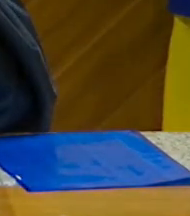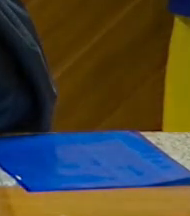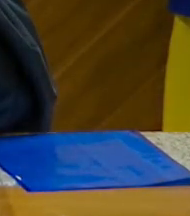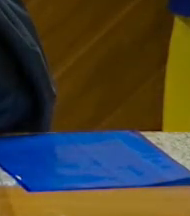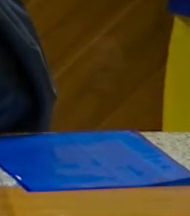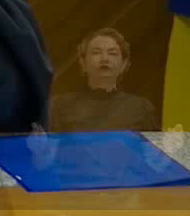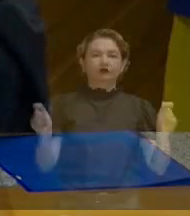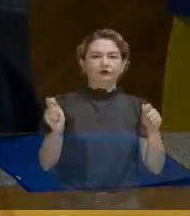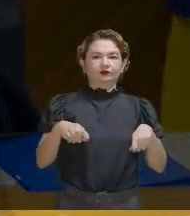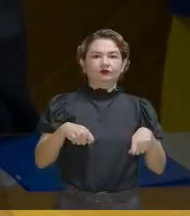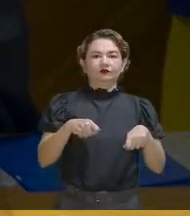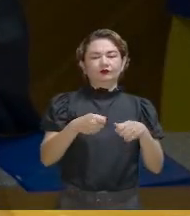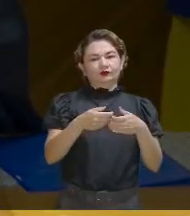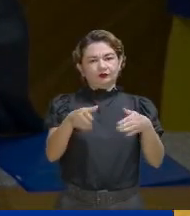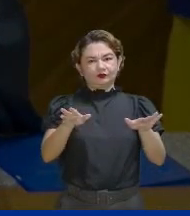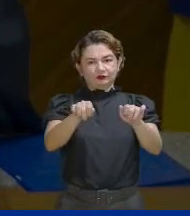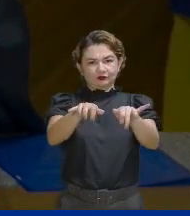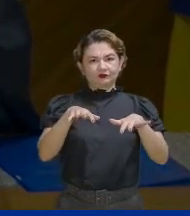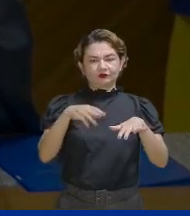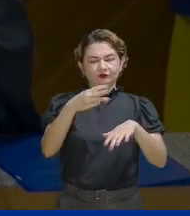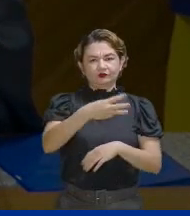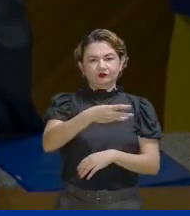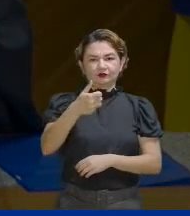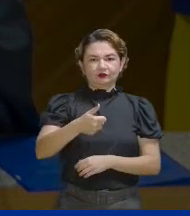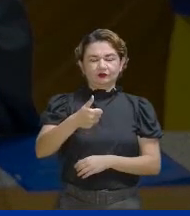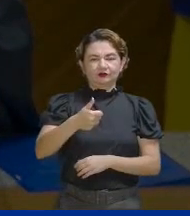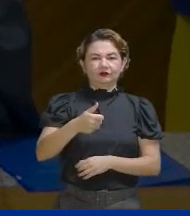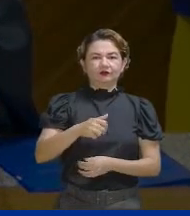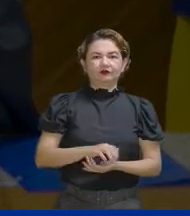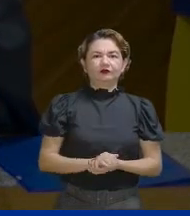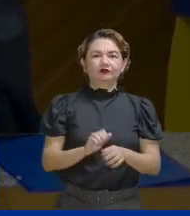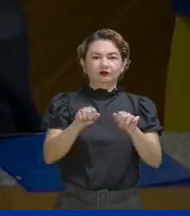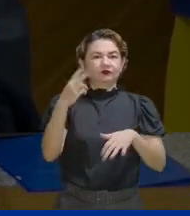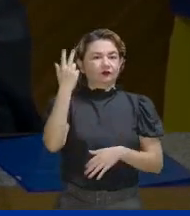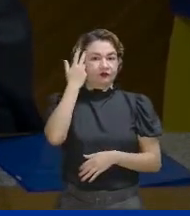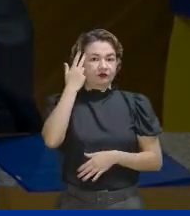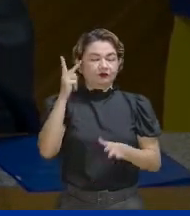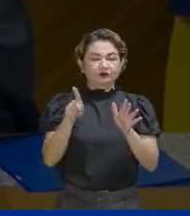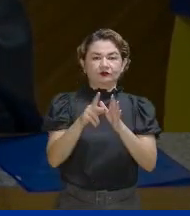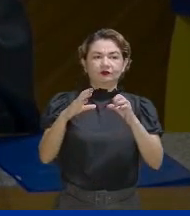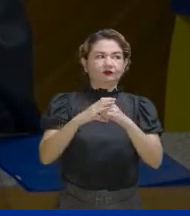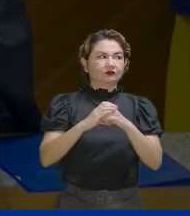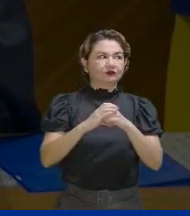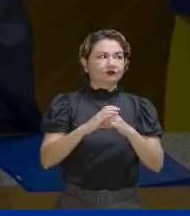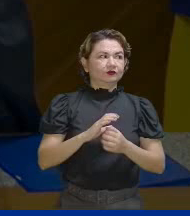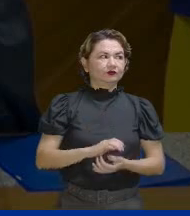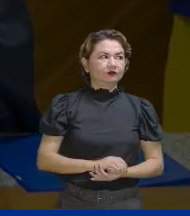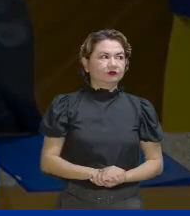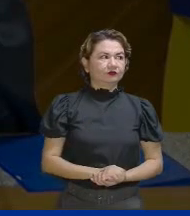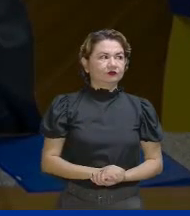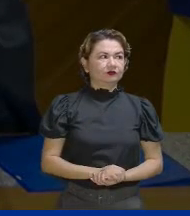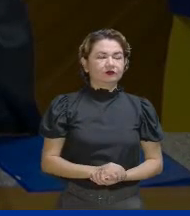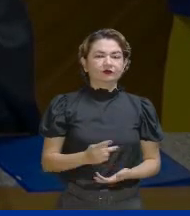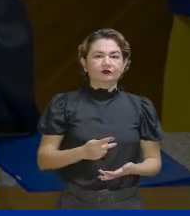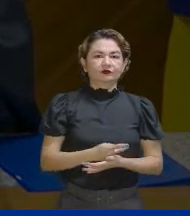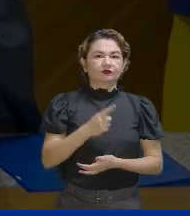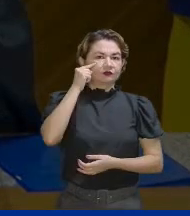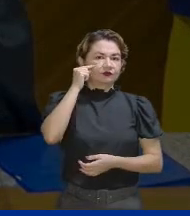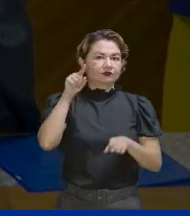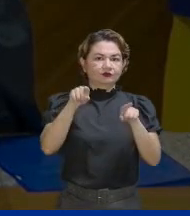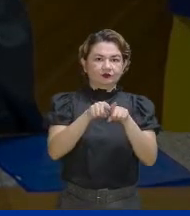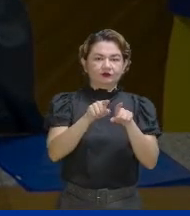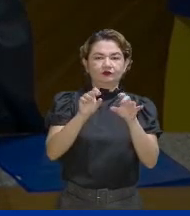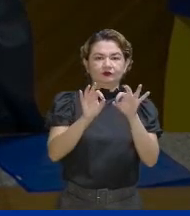Havendo quórum, declaro aberta Foco no desembargador Agostinho Silvério, vice-presidente do Tribunal Regional Eleitoral da Paz. Desembargador Agostinho